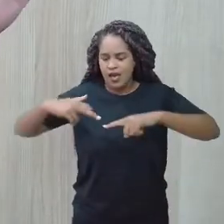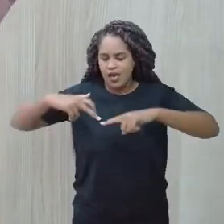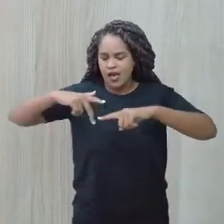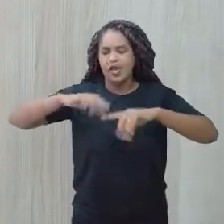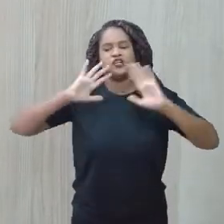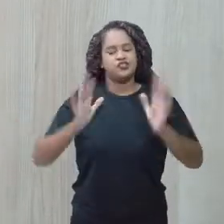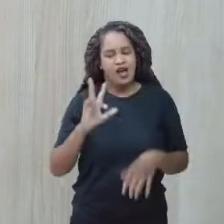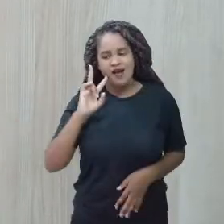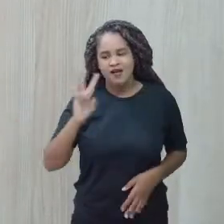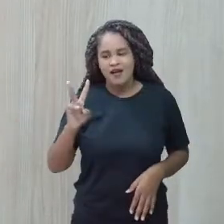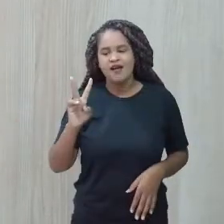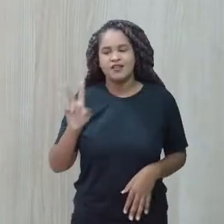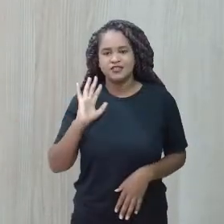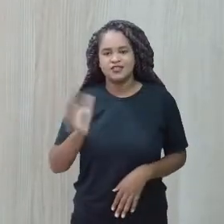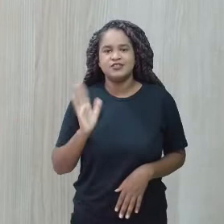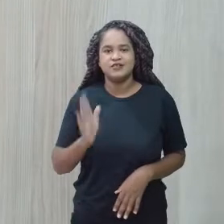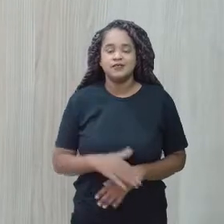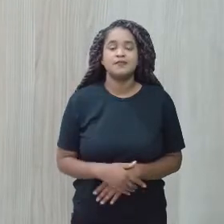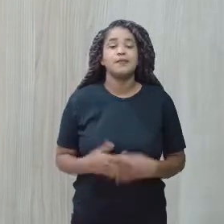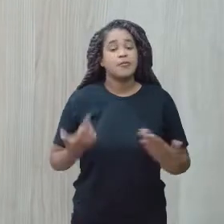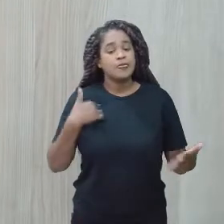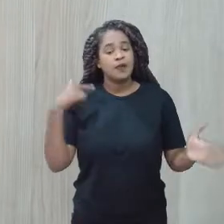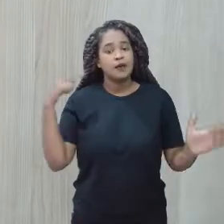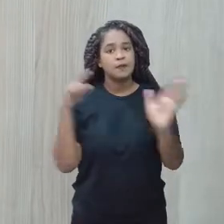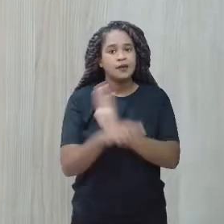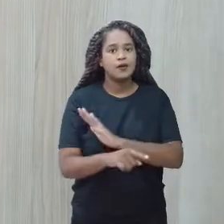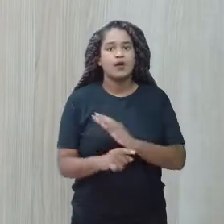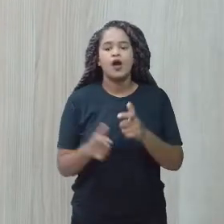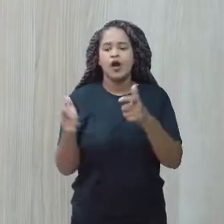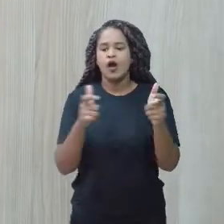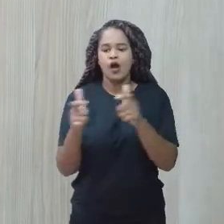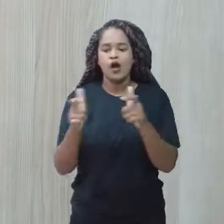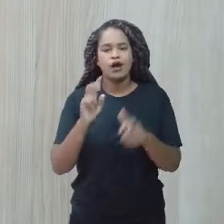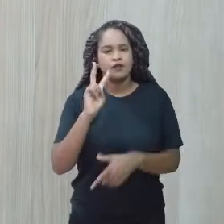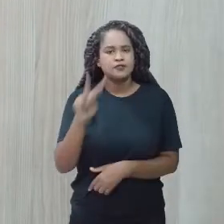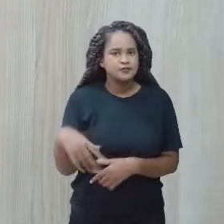vi um desse, né? Aí eu tô perguntando aqui aonde ele viu, né?